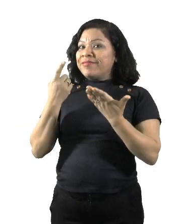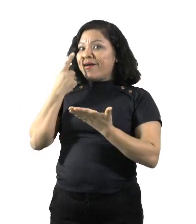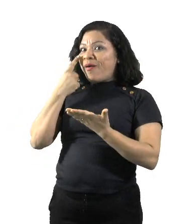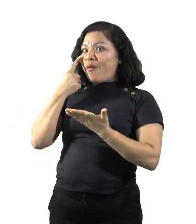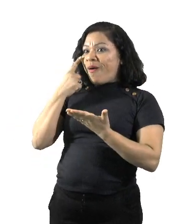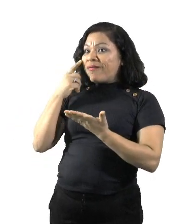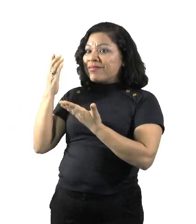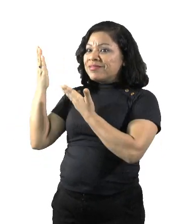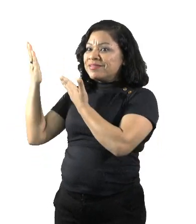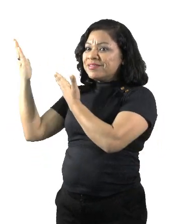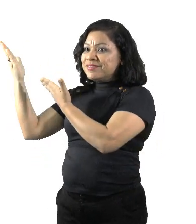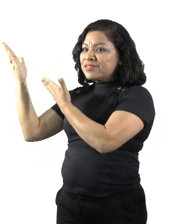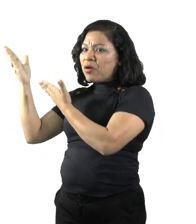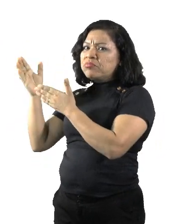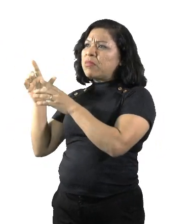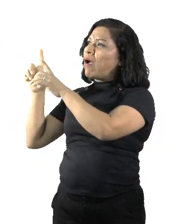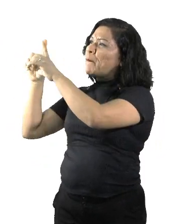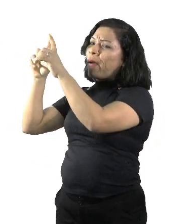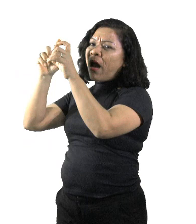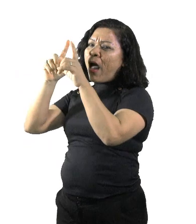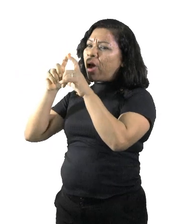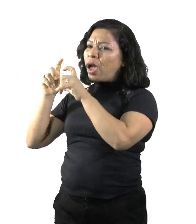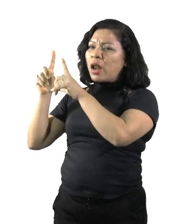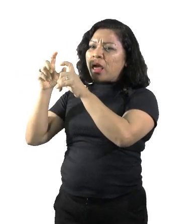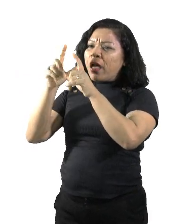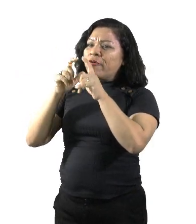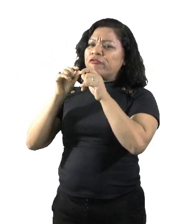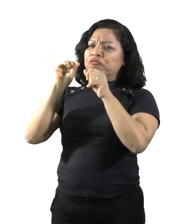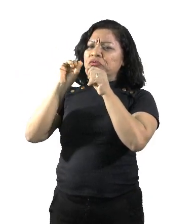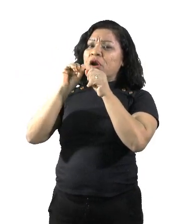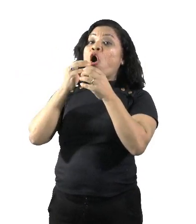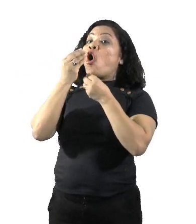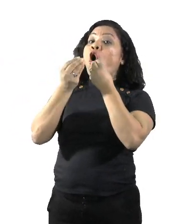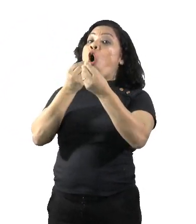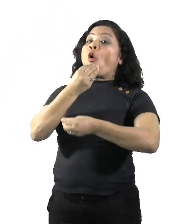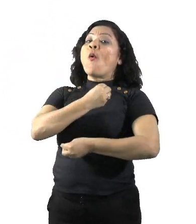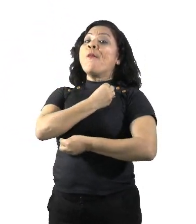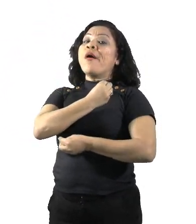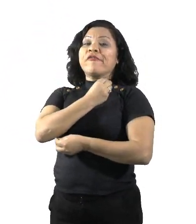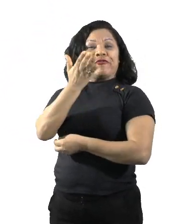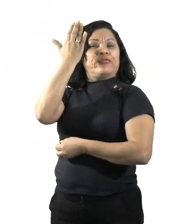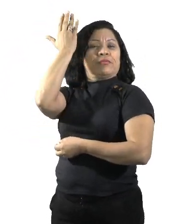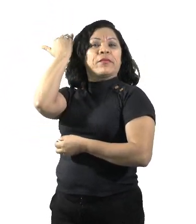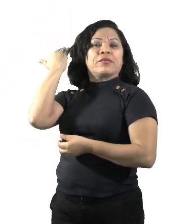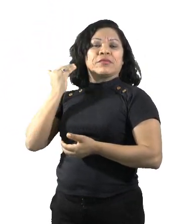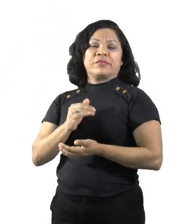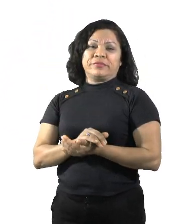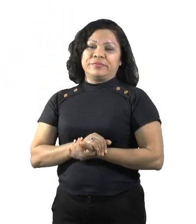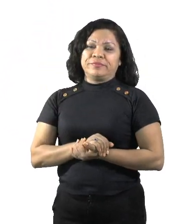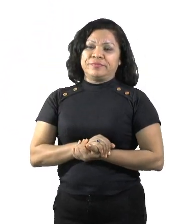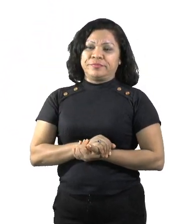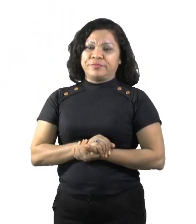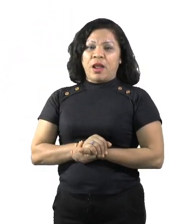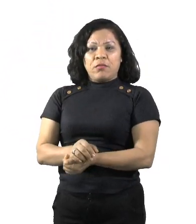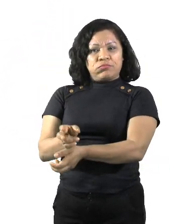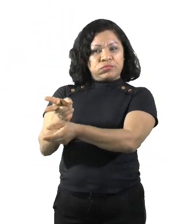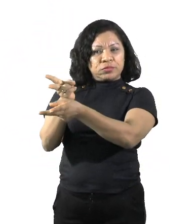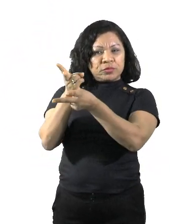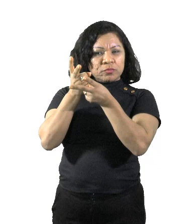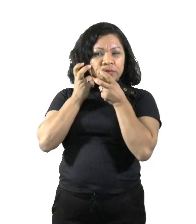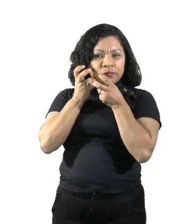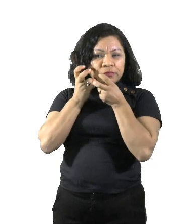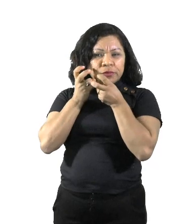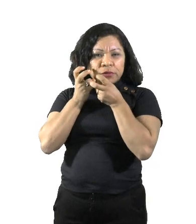falar. Essas gravuras retratam como era a vida deles naquela época. Vocês observaram que